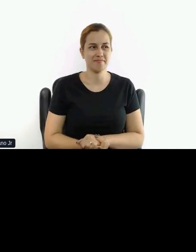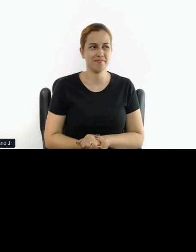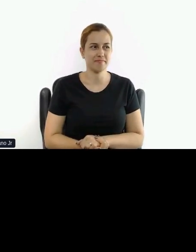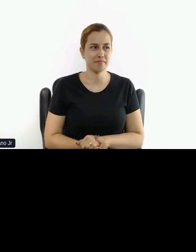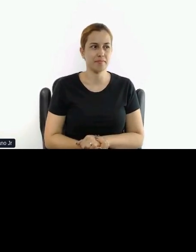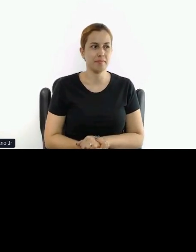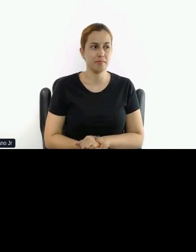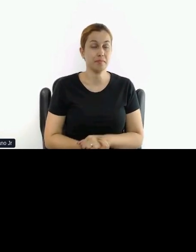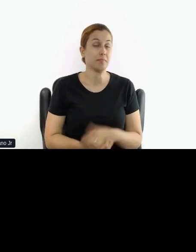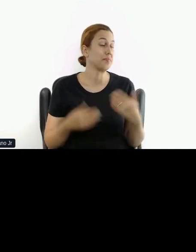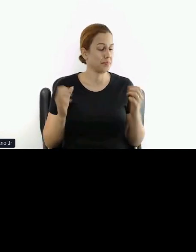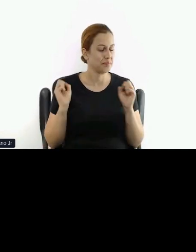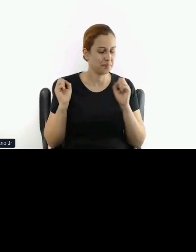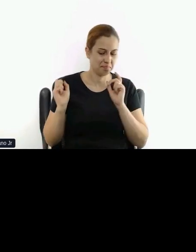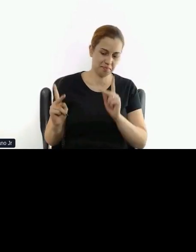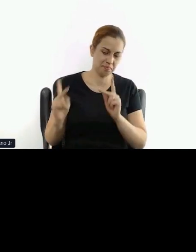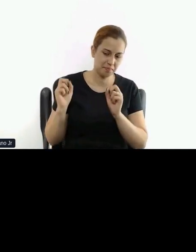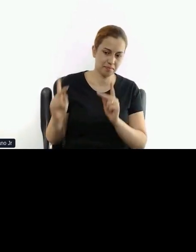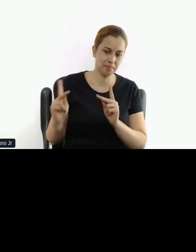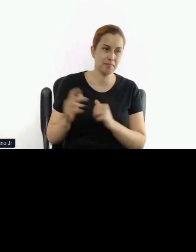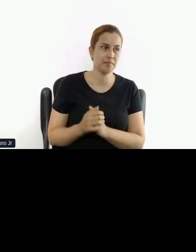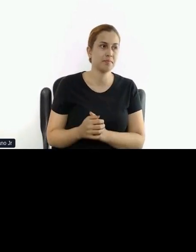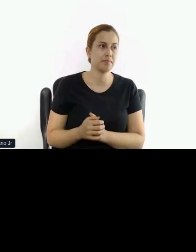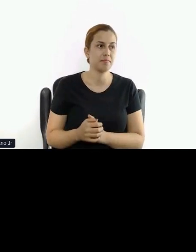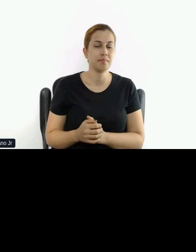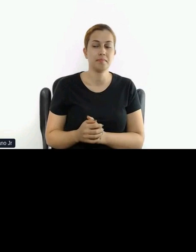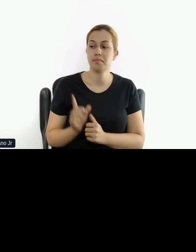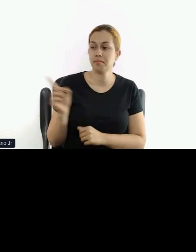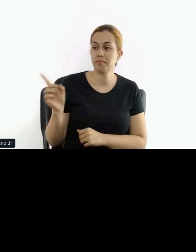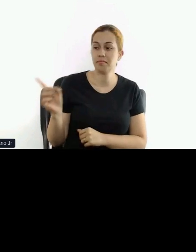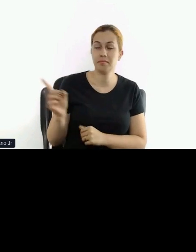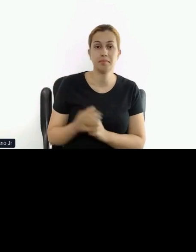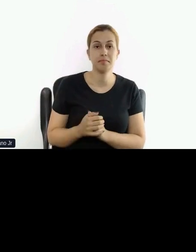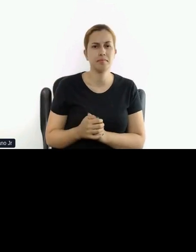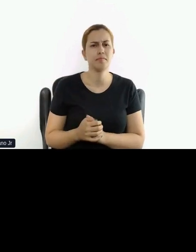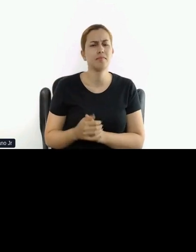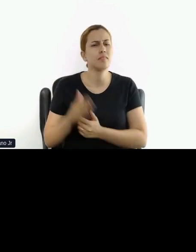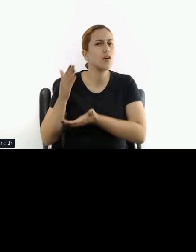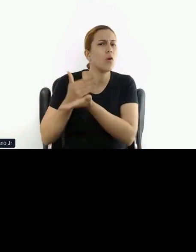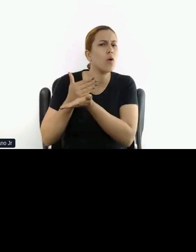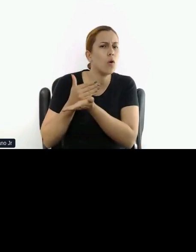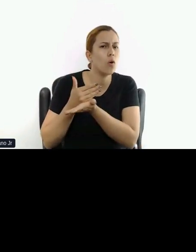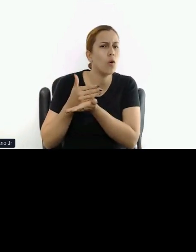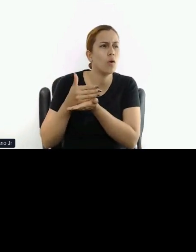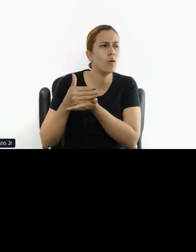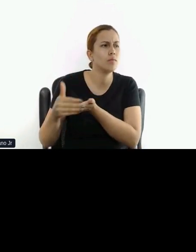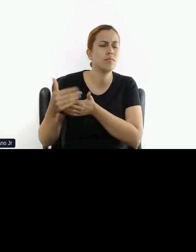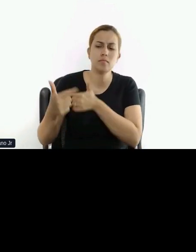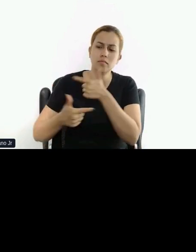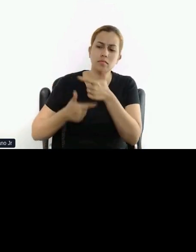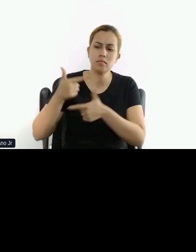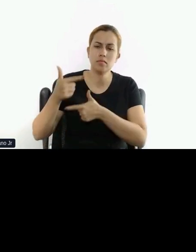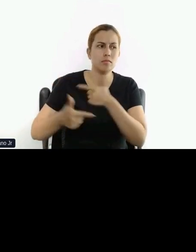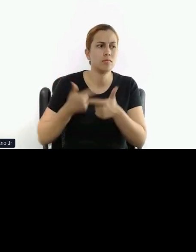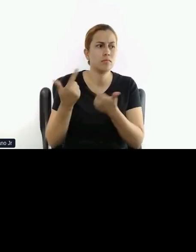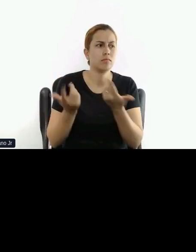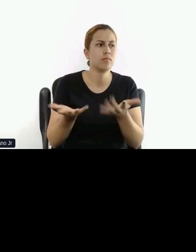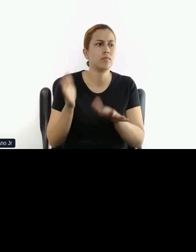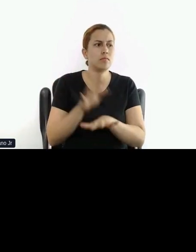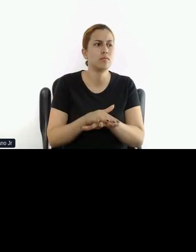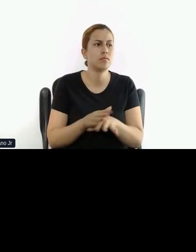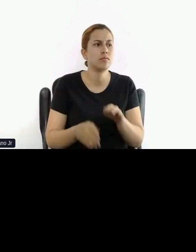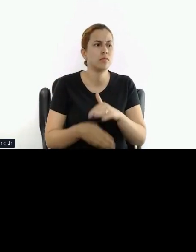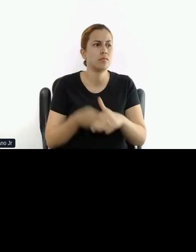Bom, a Águida Mendes, ela começou trabalhando com inclusão quando ela saiu da faculdade,